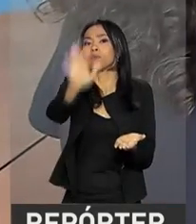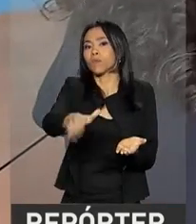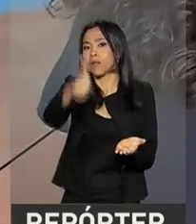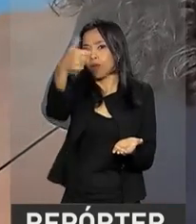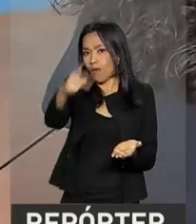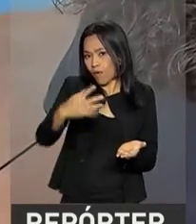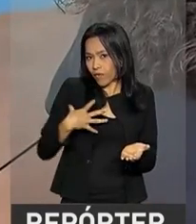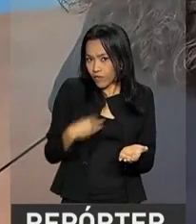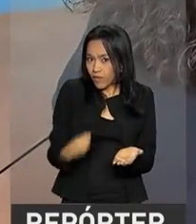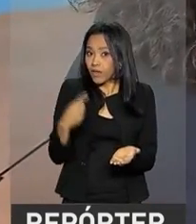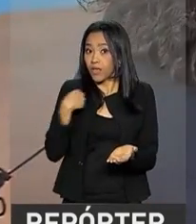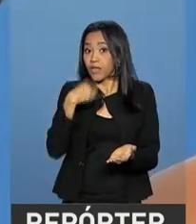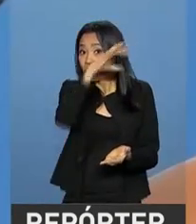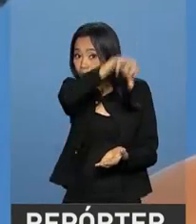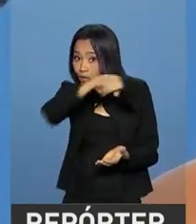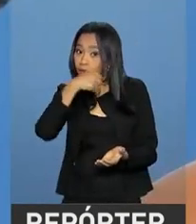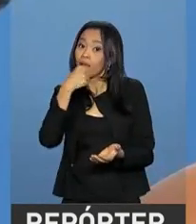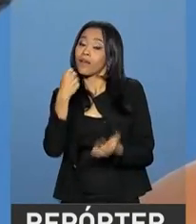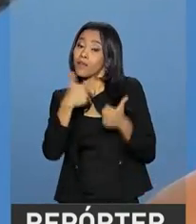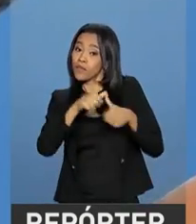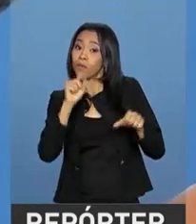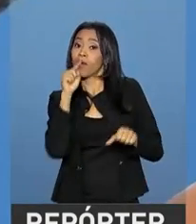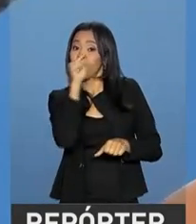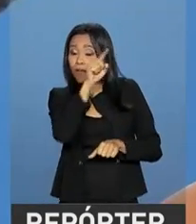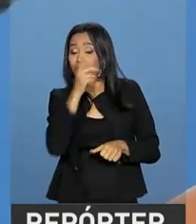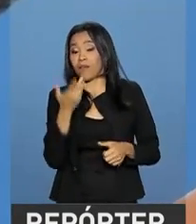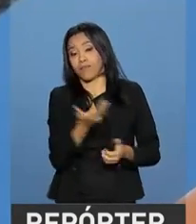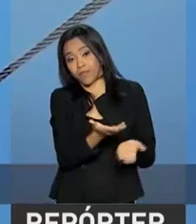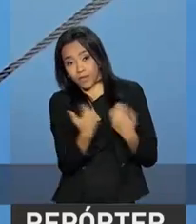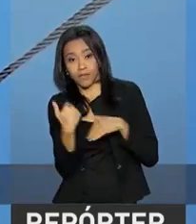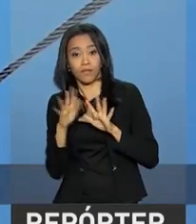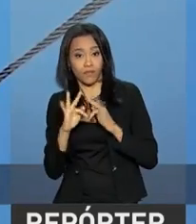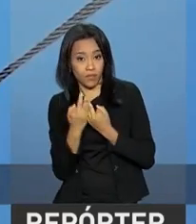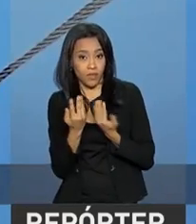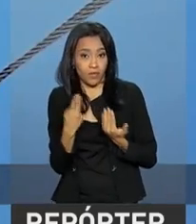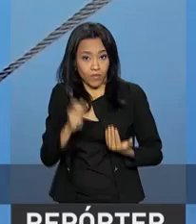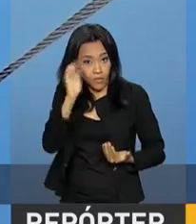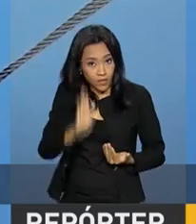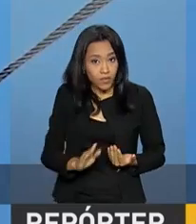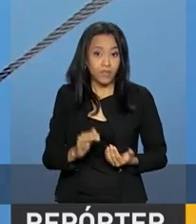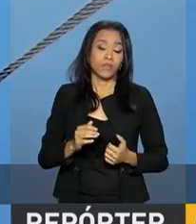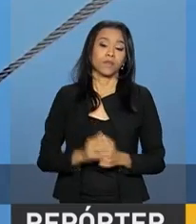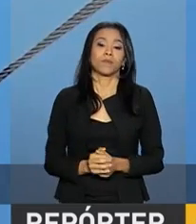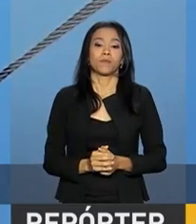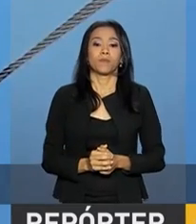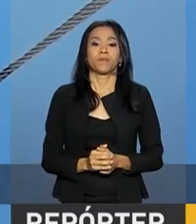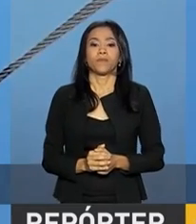em buscar o restante da família que ficou no país vizinho. Tem como uma esperança de que